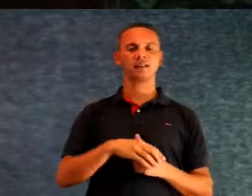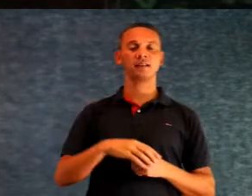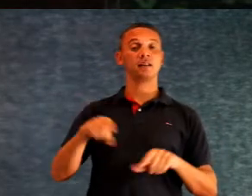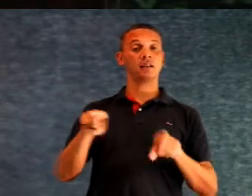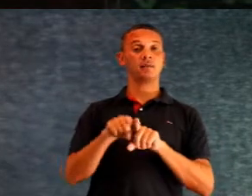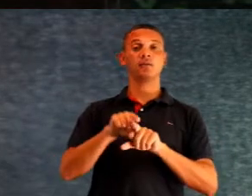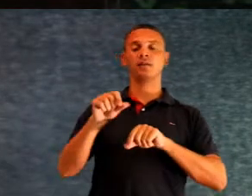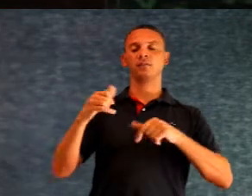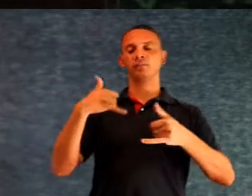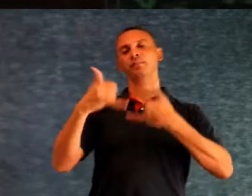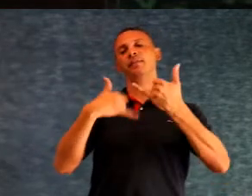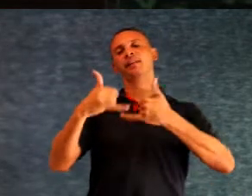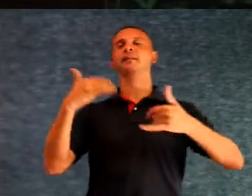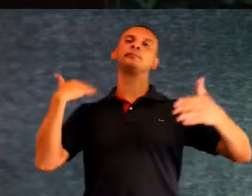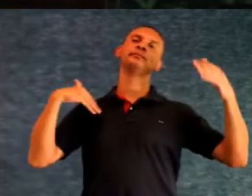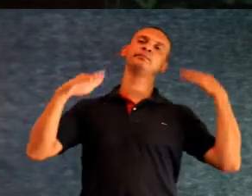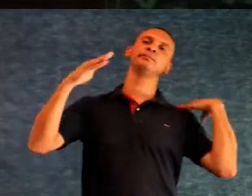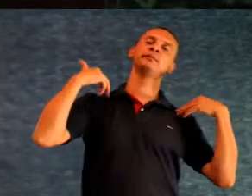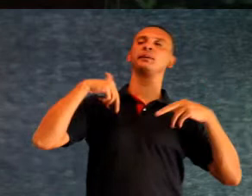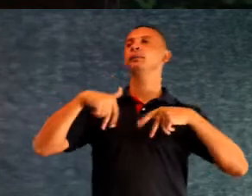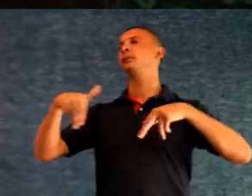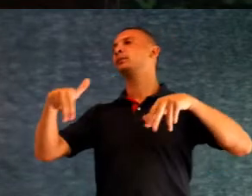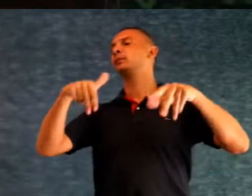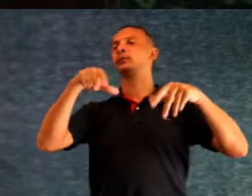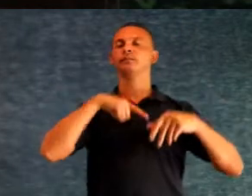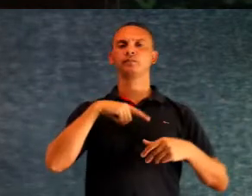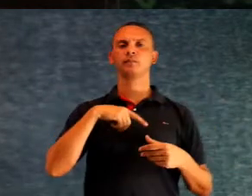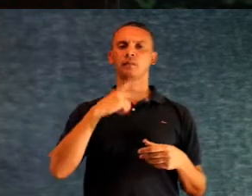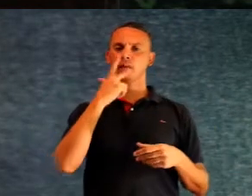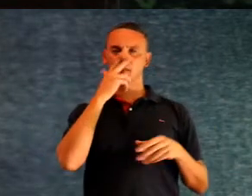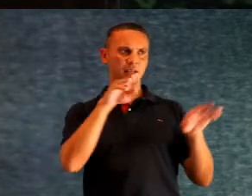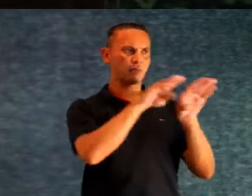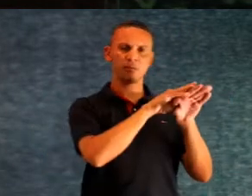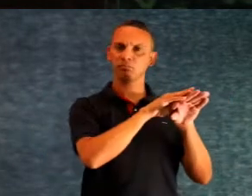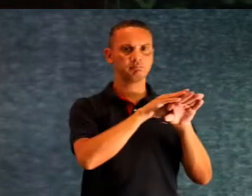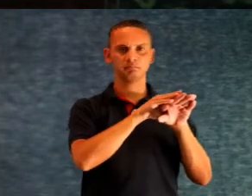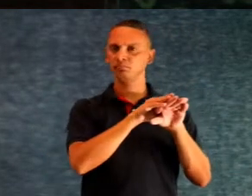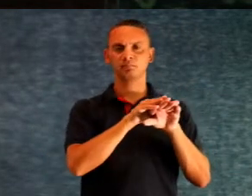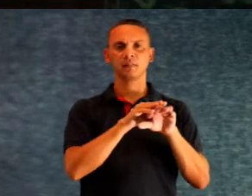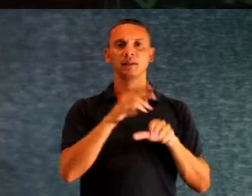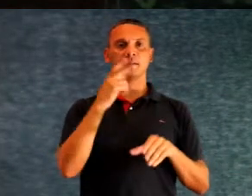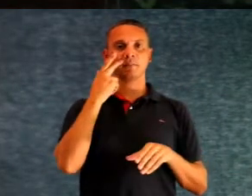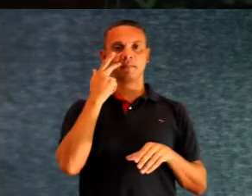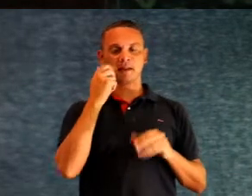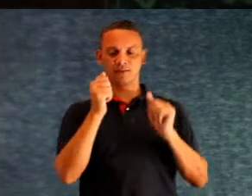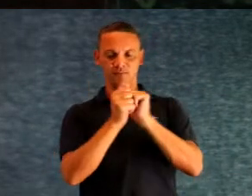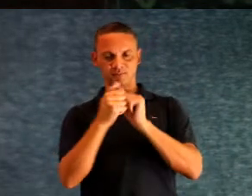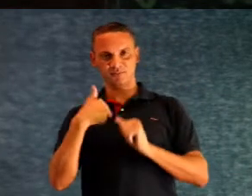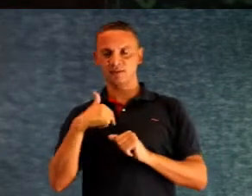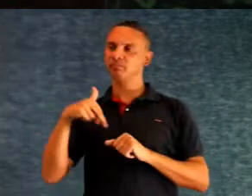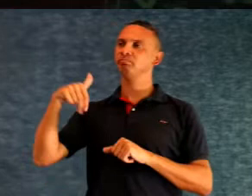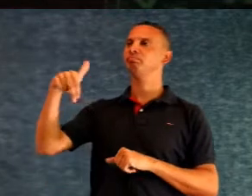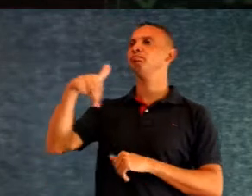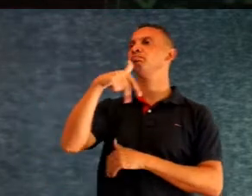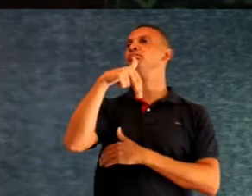e passávamos horas percorrendo as ruínas brancas, lendo as inscrições dos túmulos e comparando